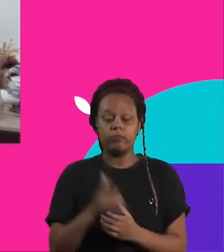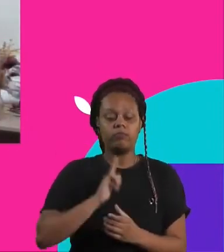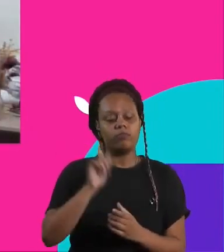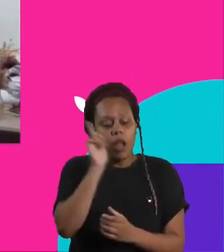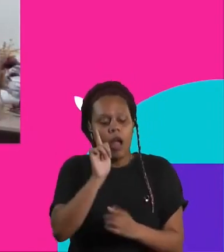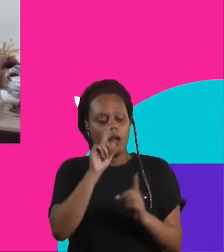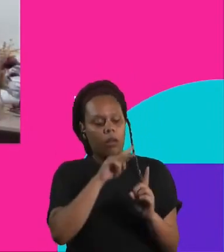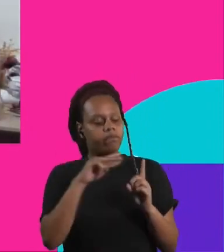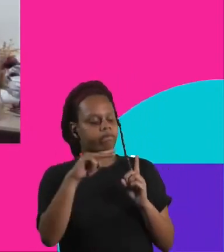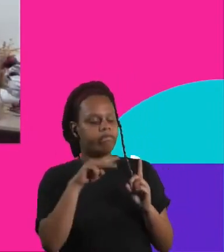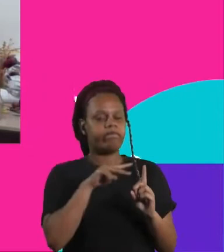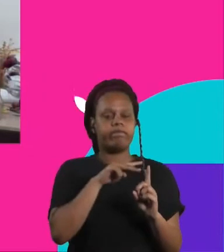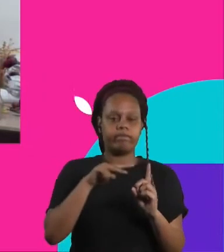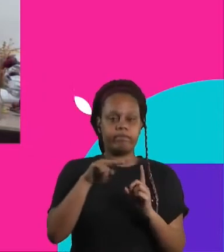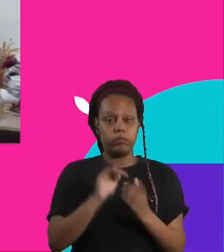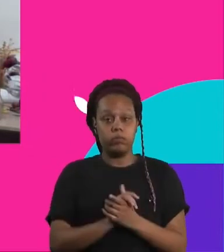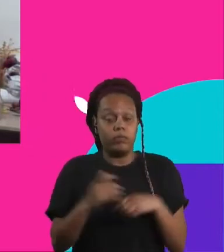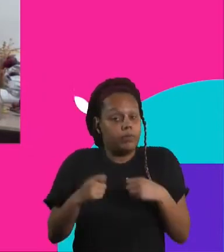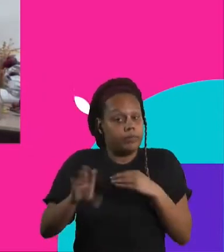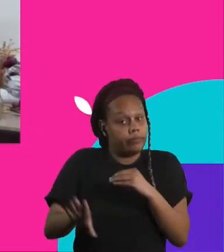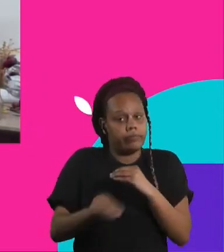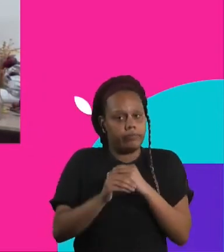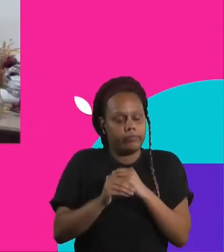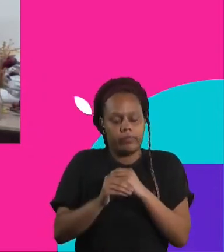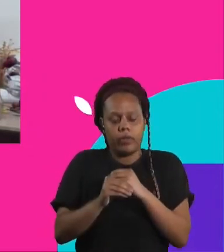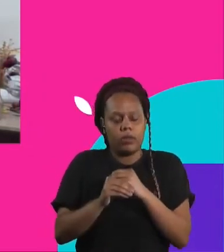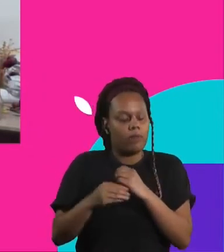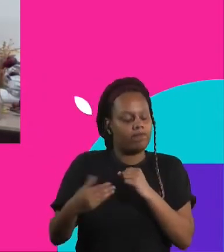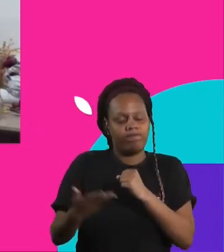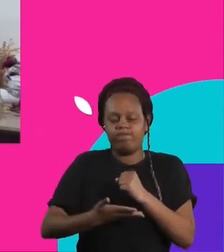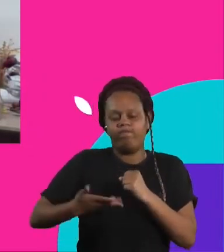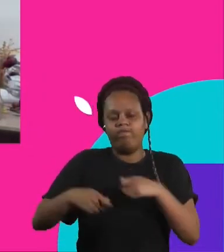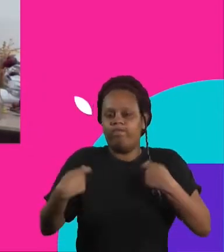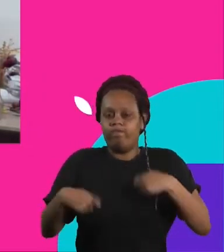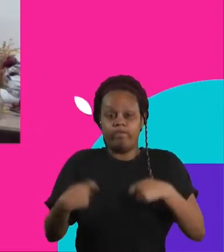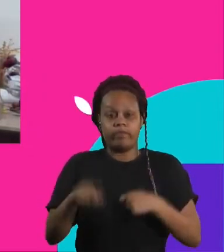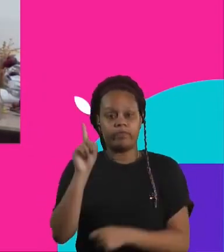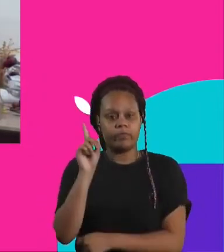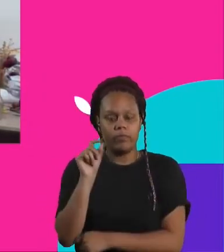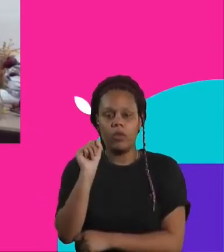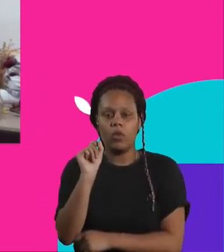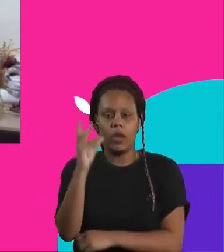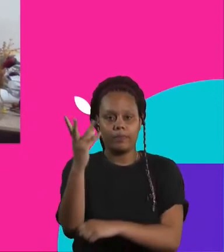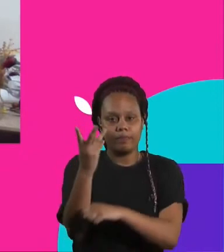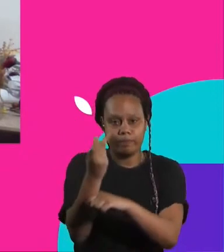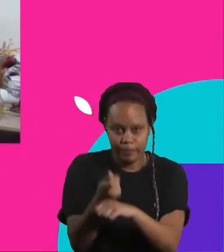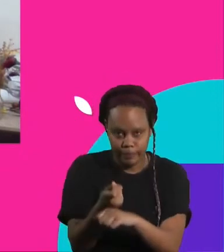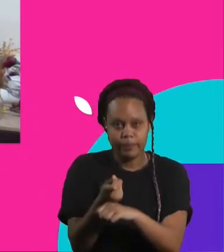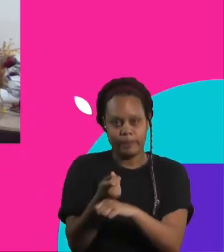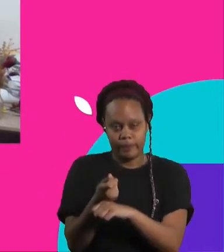de vocês. E incluir uma coisa, gente, que para mim é fundamental, que é dado qualitativo. Muitas vezes as